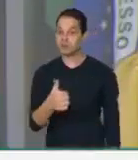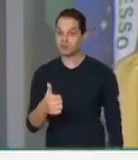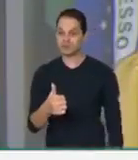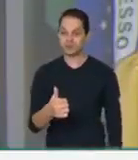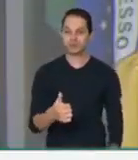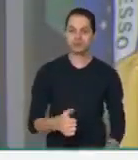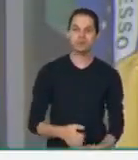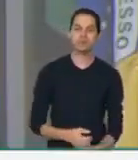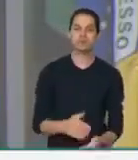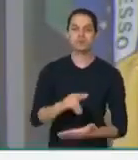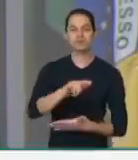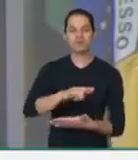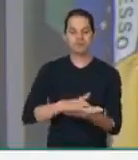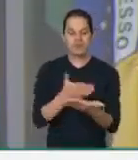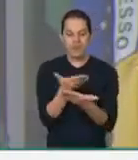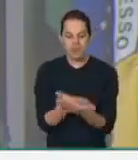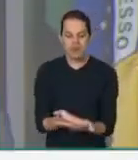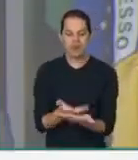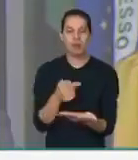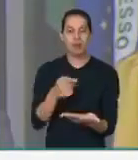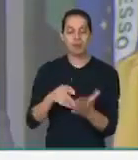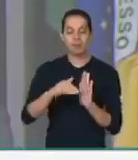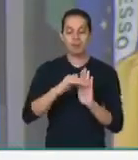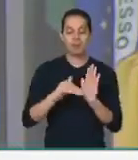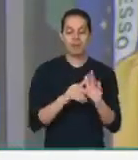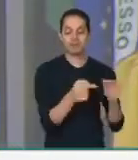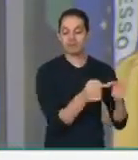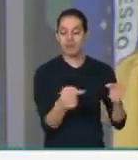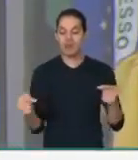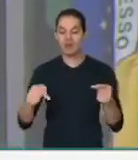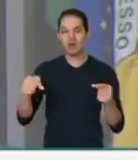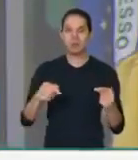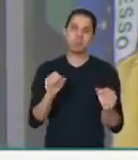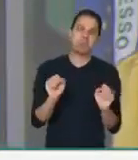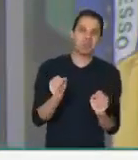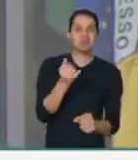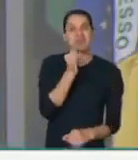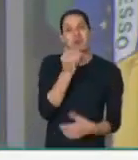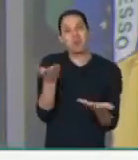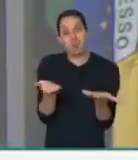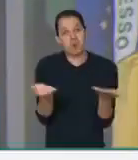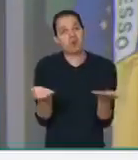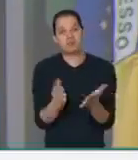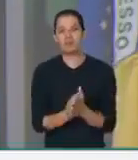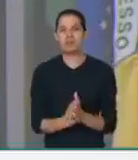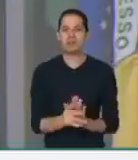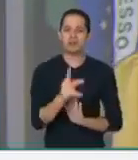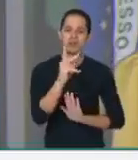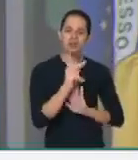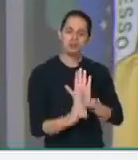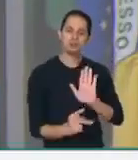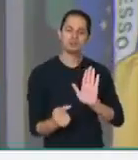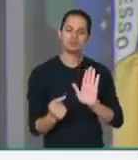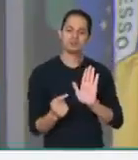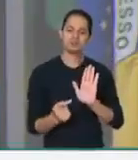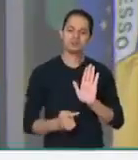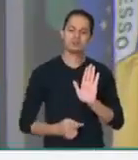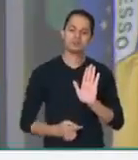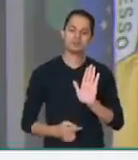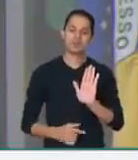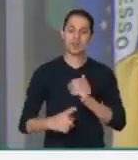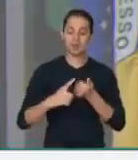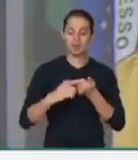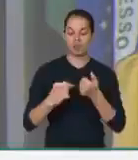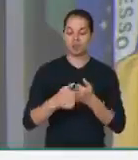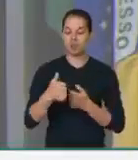o requerimento de urgência está pautado para essa semana Talvez hoje o projeto que no seu